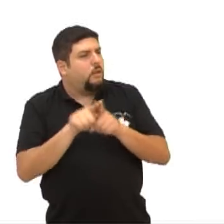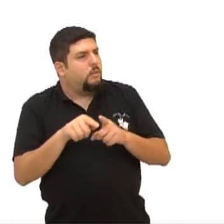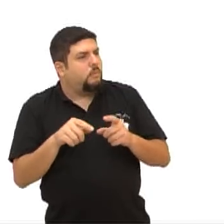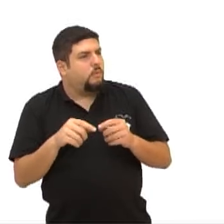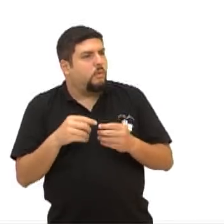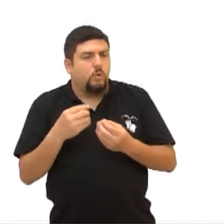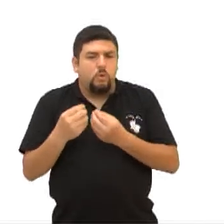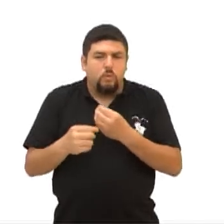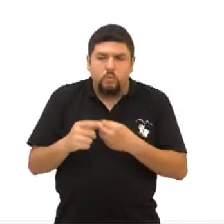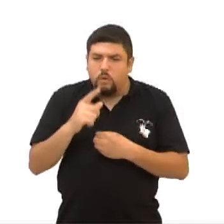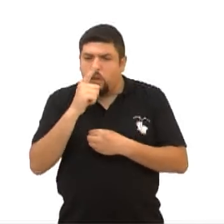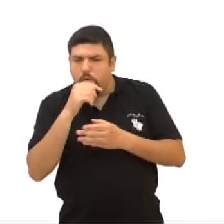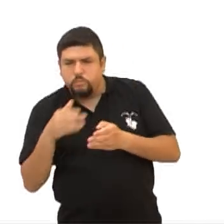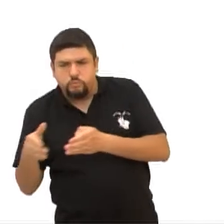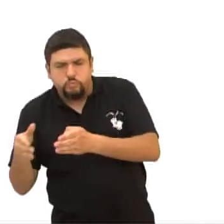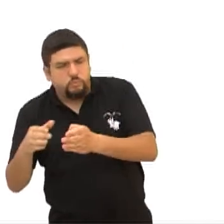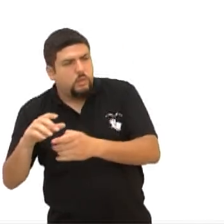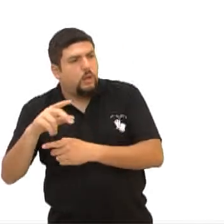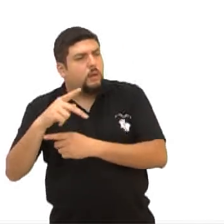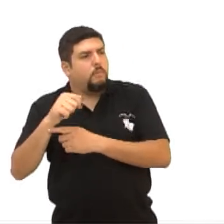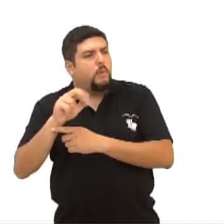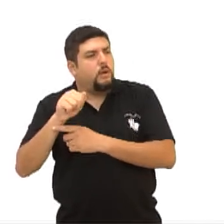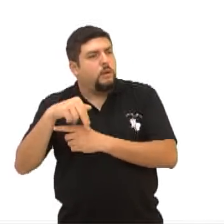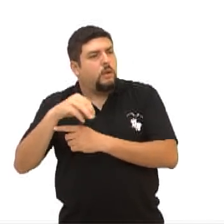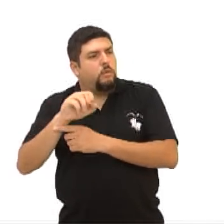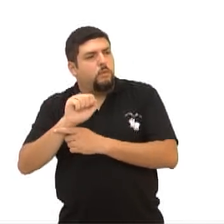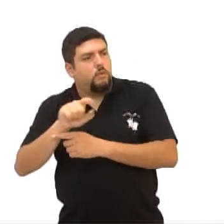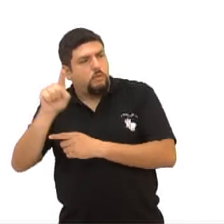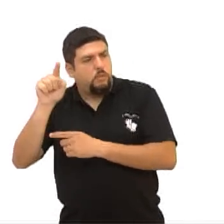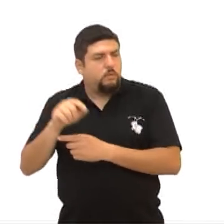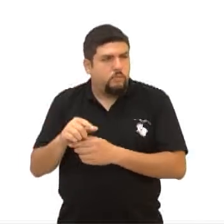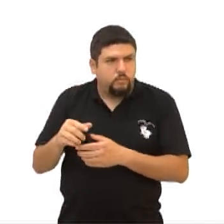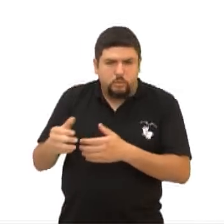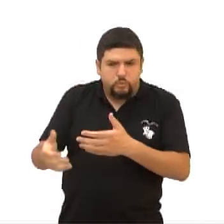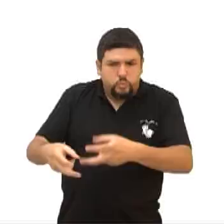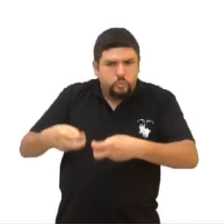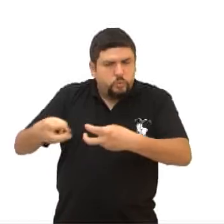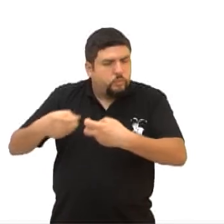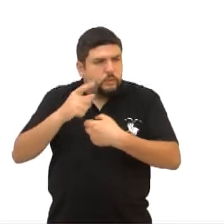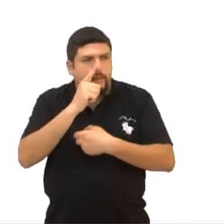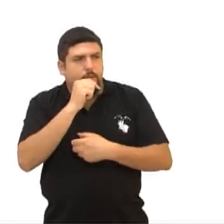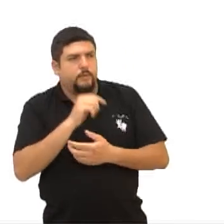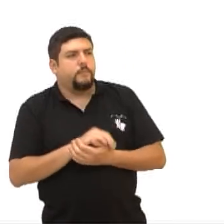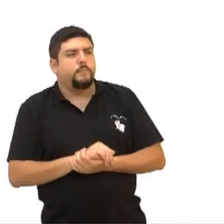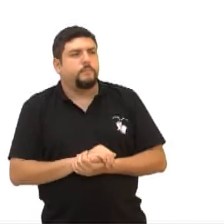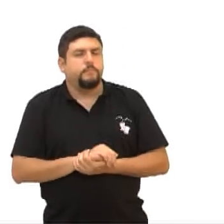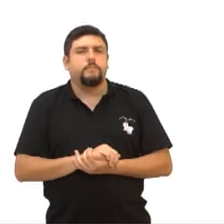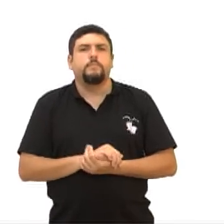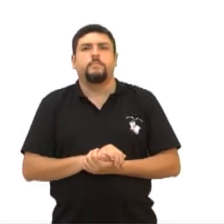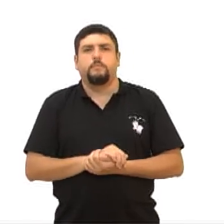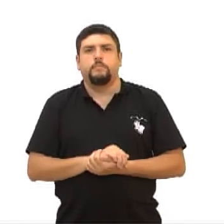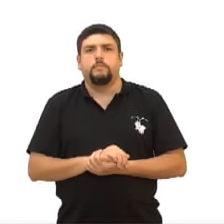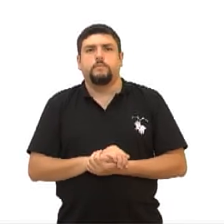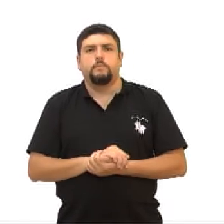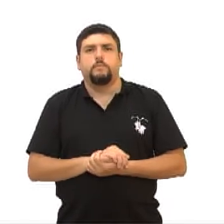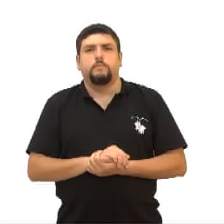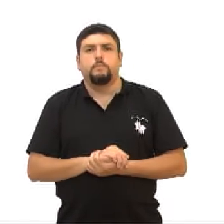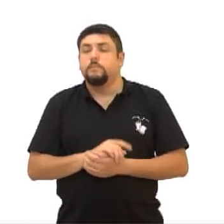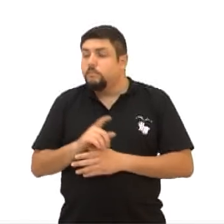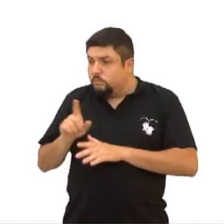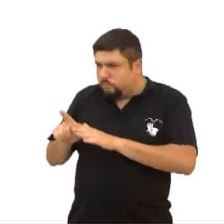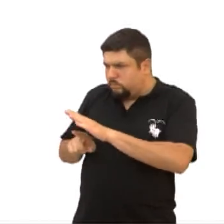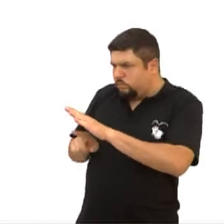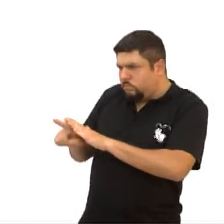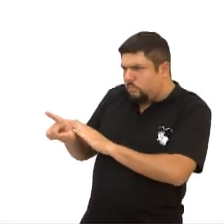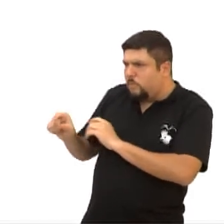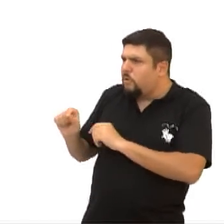do Lago Paranoá, do que aqui está prevista hoje. A Agência Brasil pergunta, o